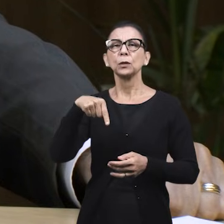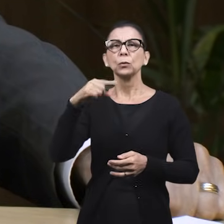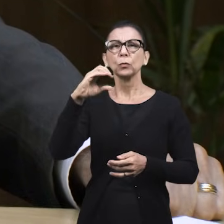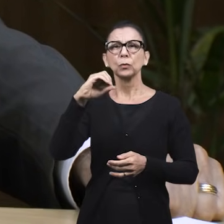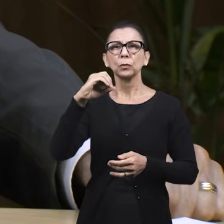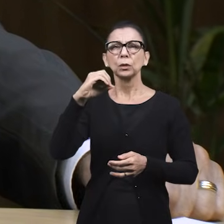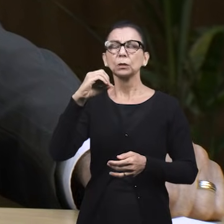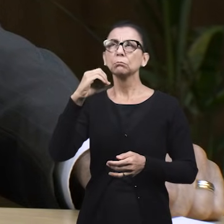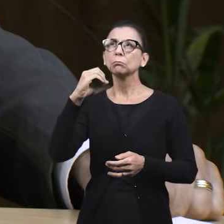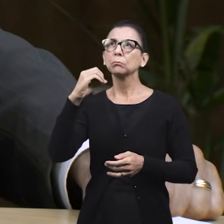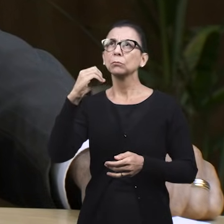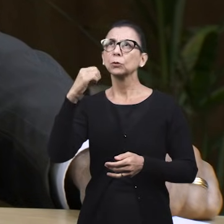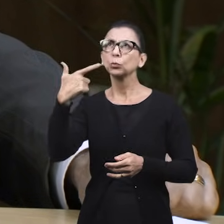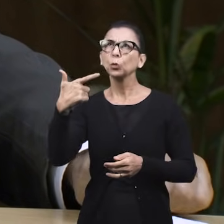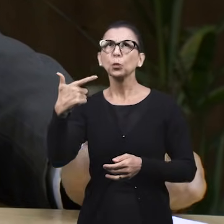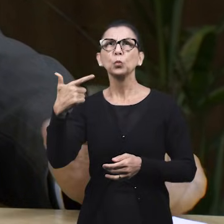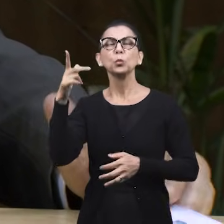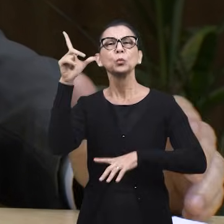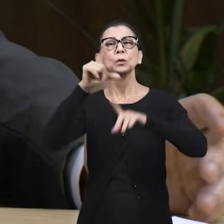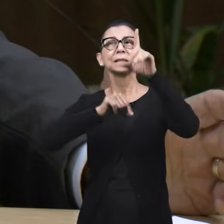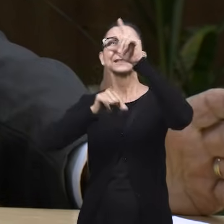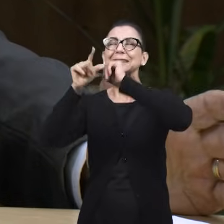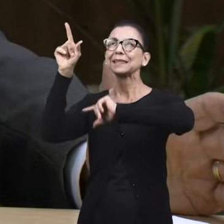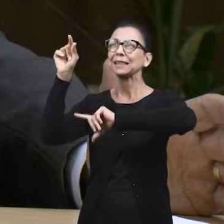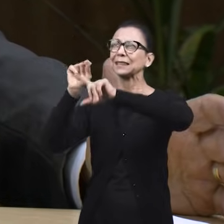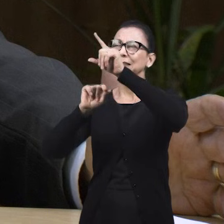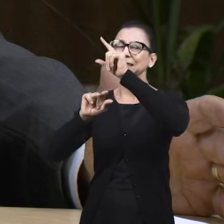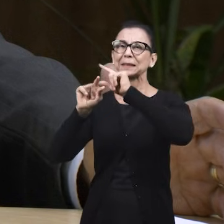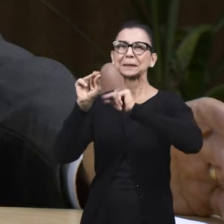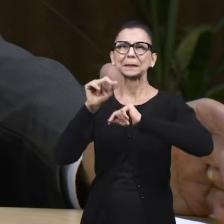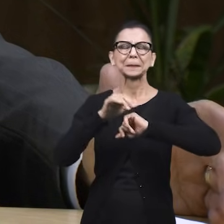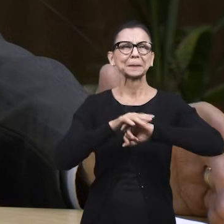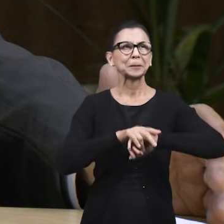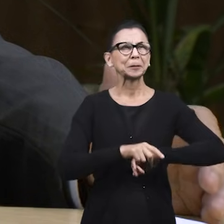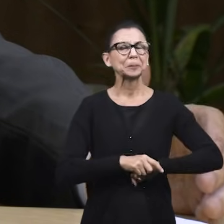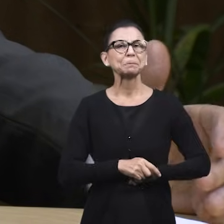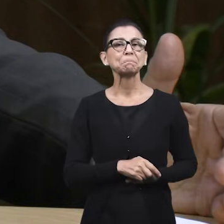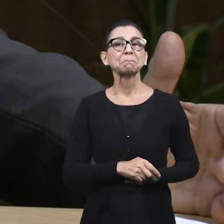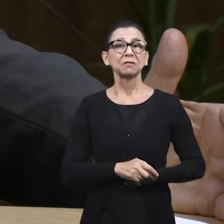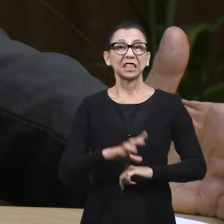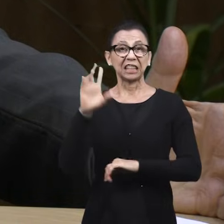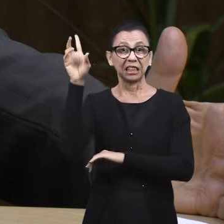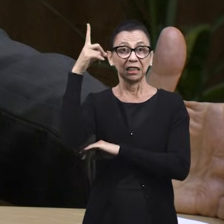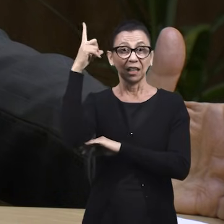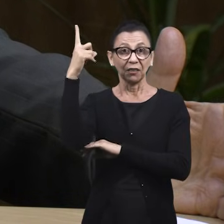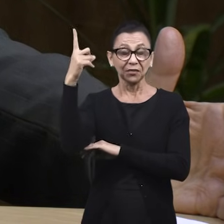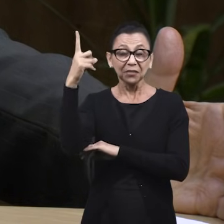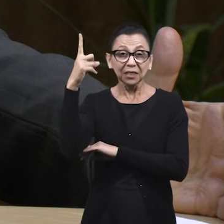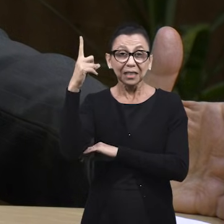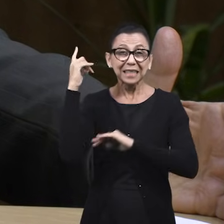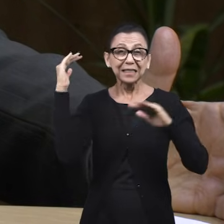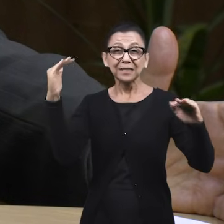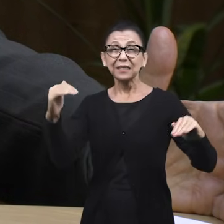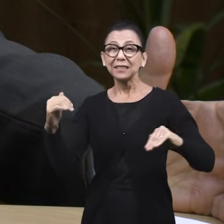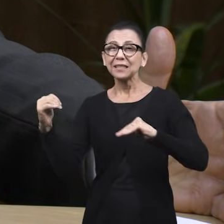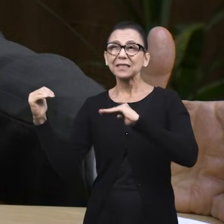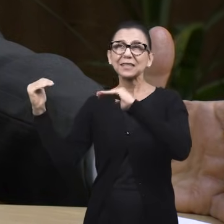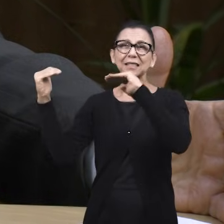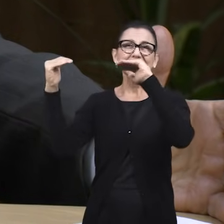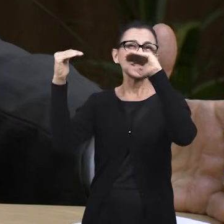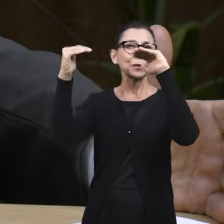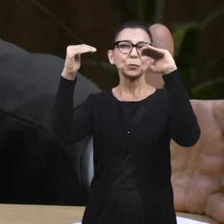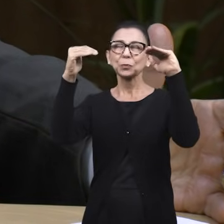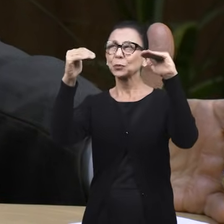E Davi, com as 1.002 estrelas, ele exaltou